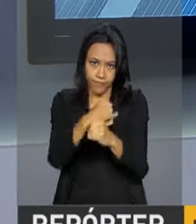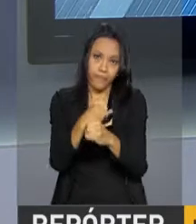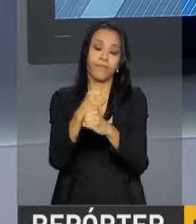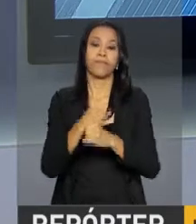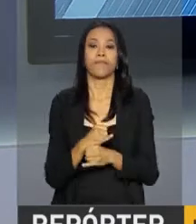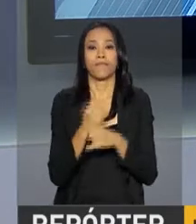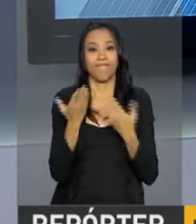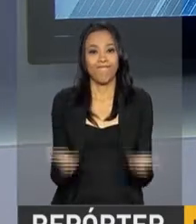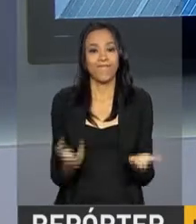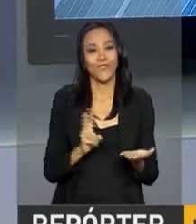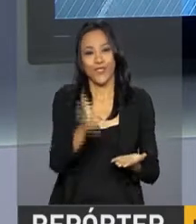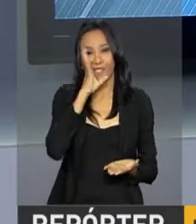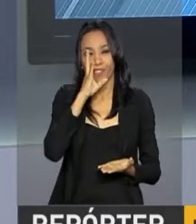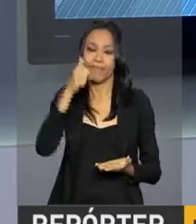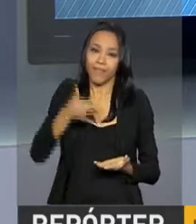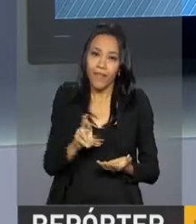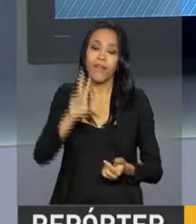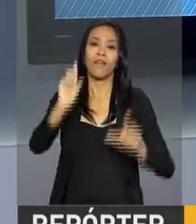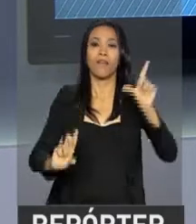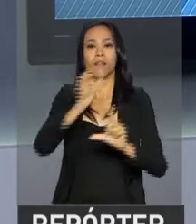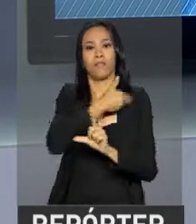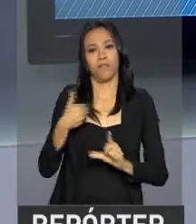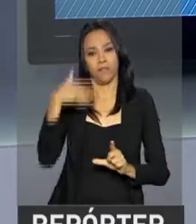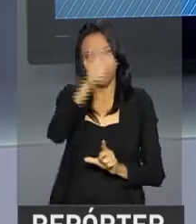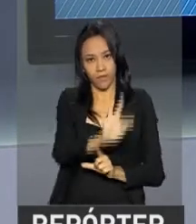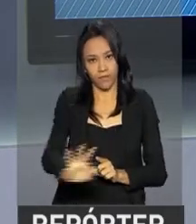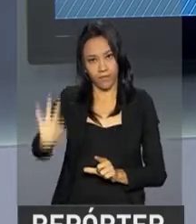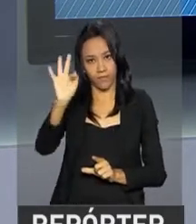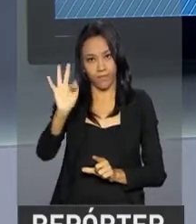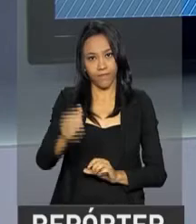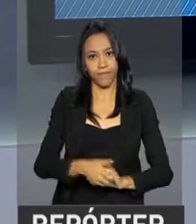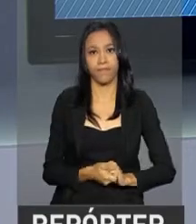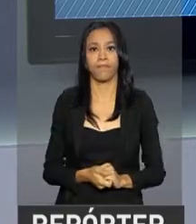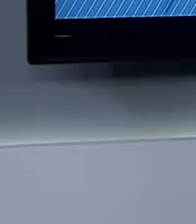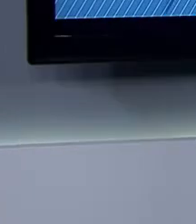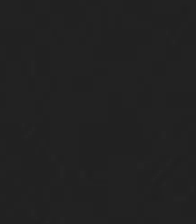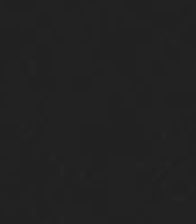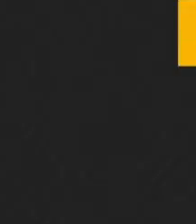nbr na internet continue com a gente aqui na nbr a tv do governo federal